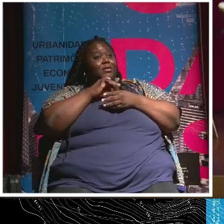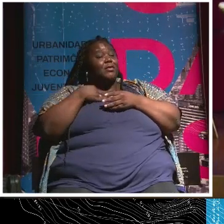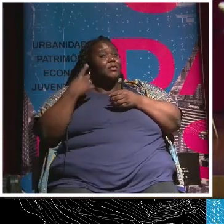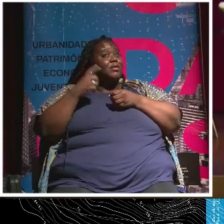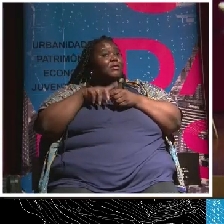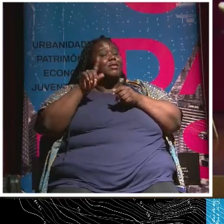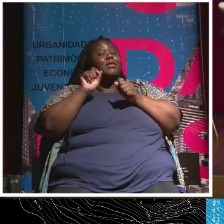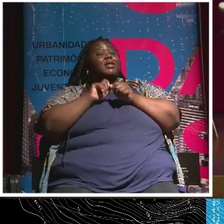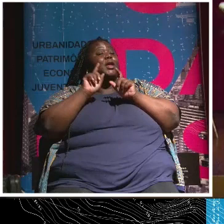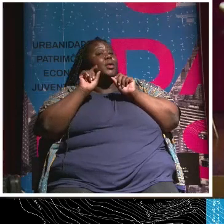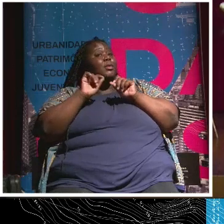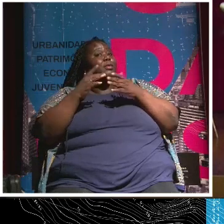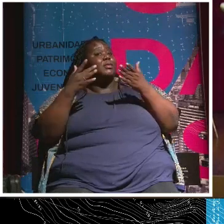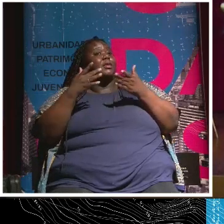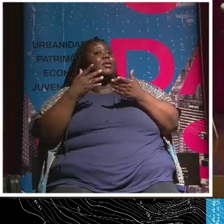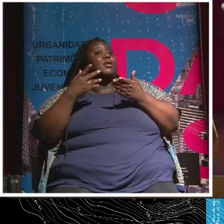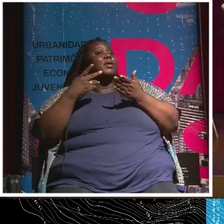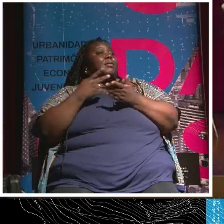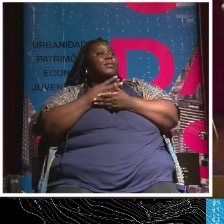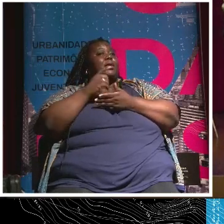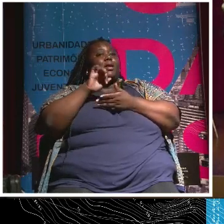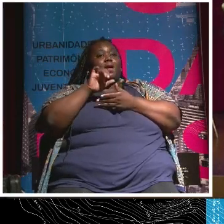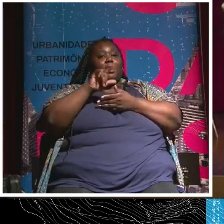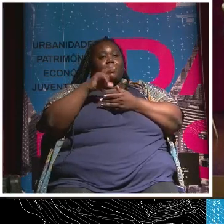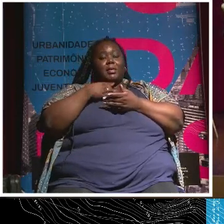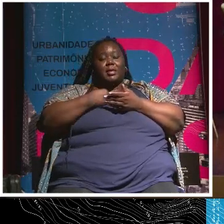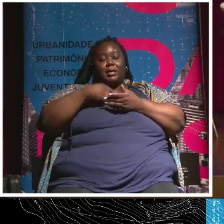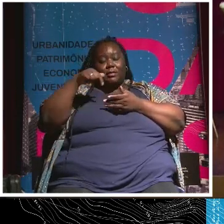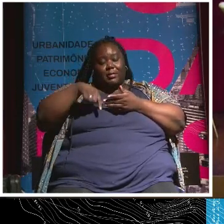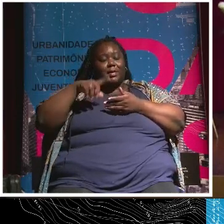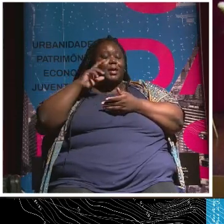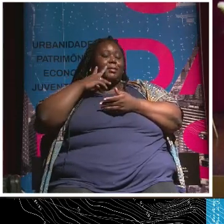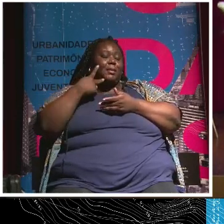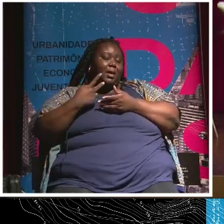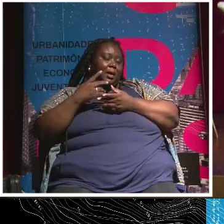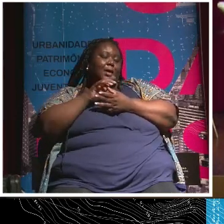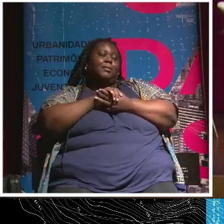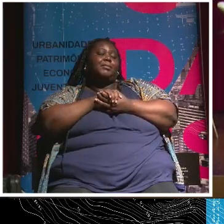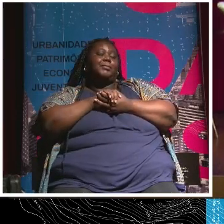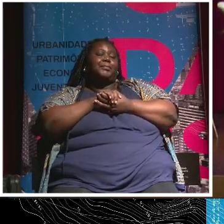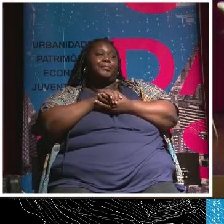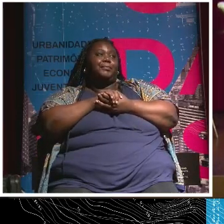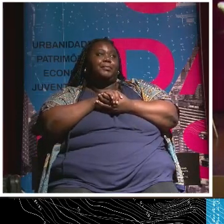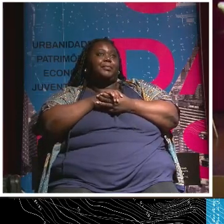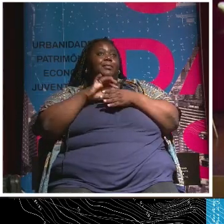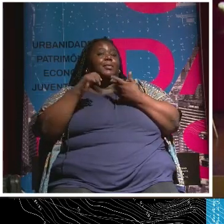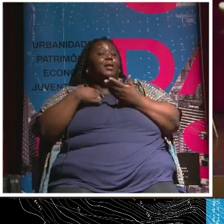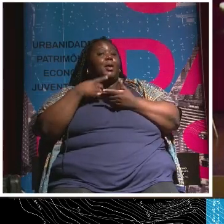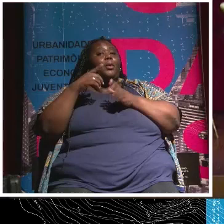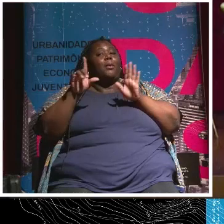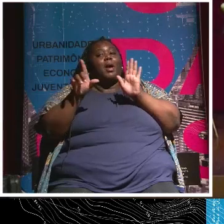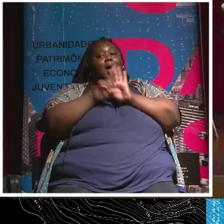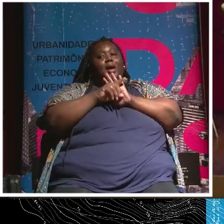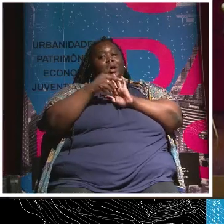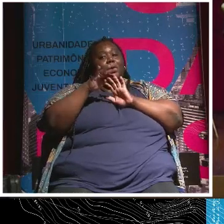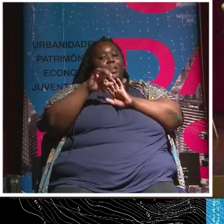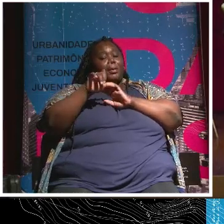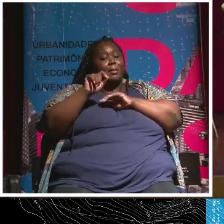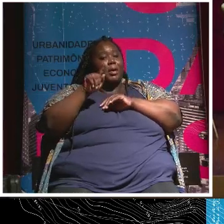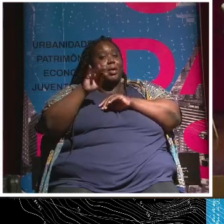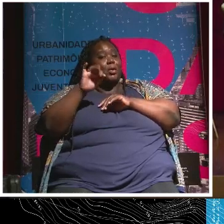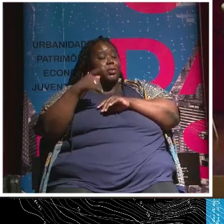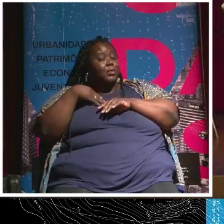a gente vai fazer? Acabamos de receber a Margarete esses dias aqui em BH, né? E aí veio a Paulo Gustavo com muitos editais, aquela coisa